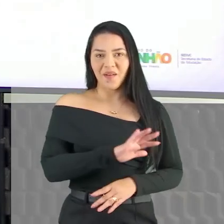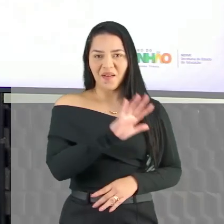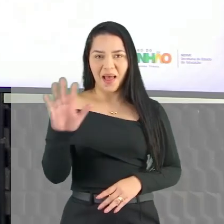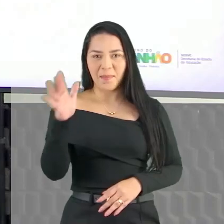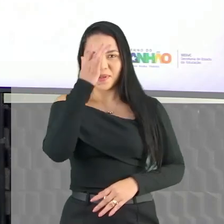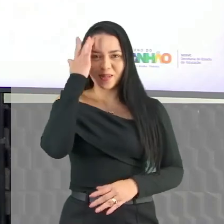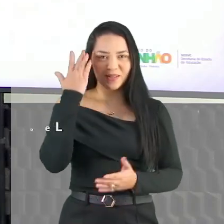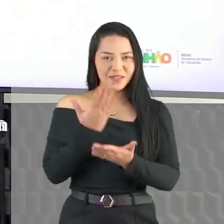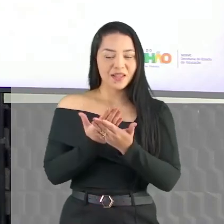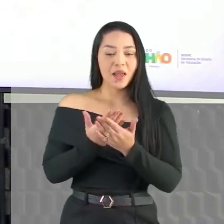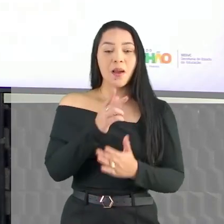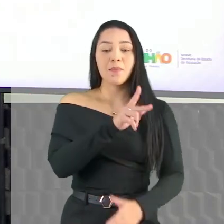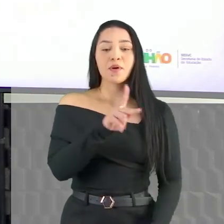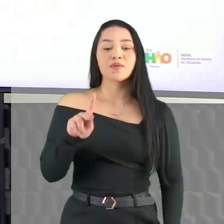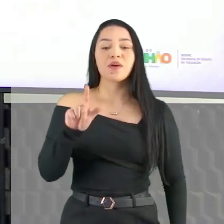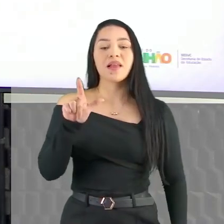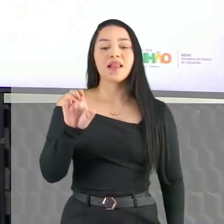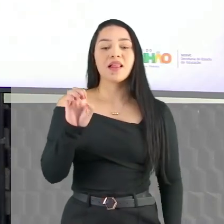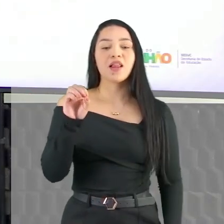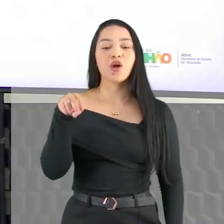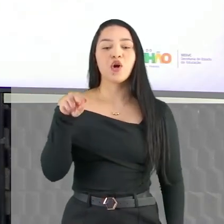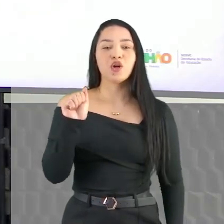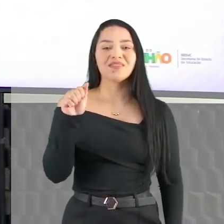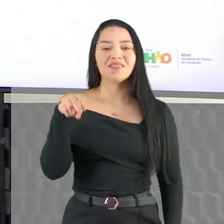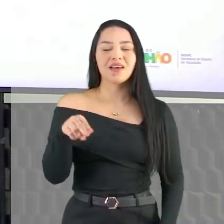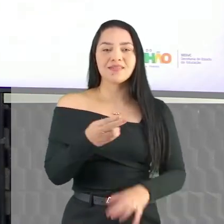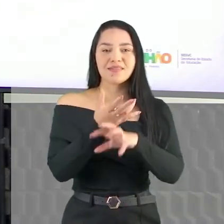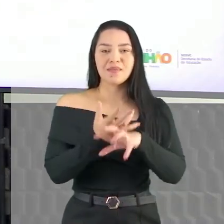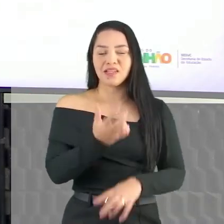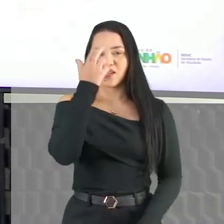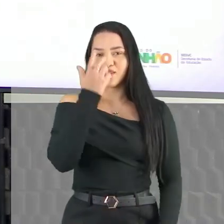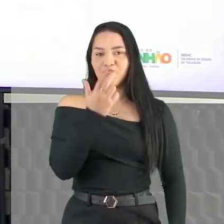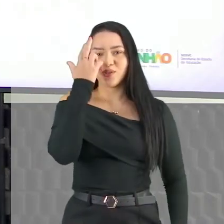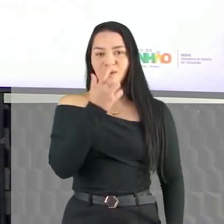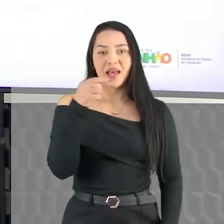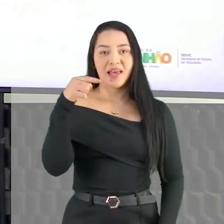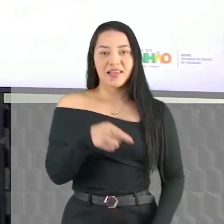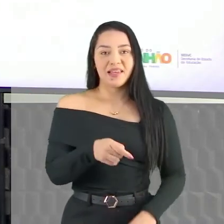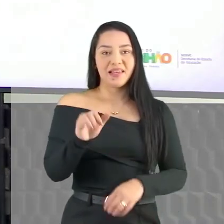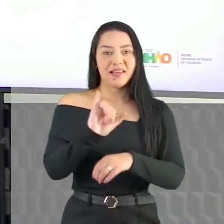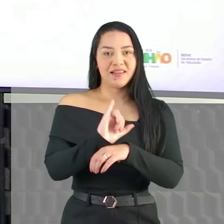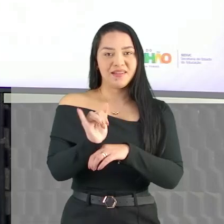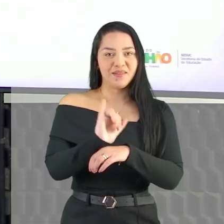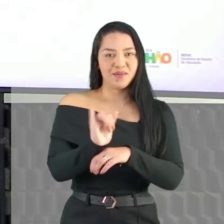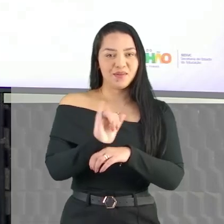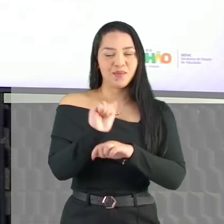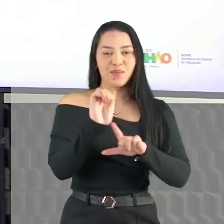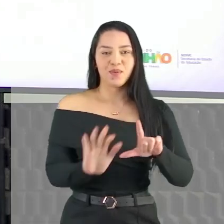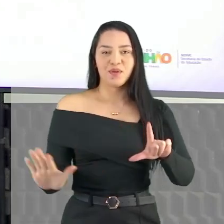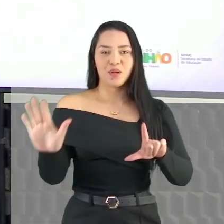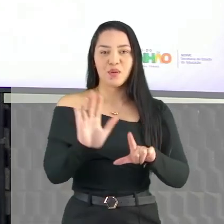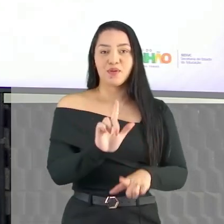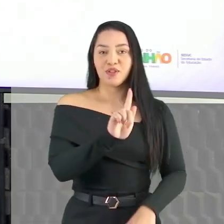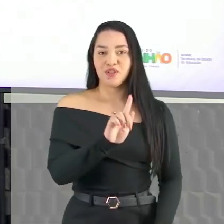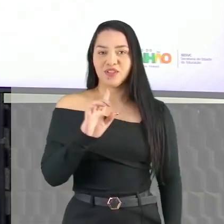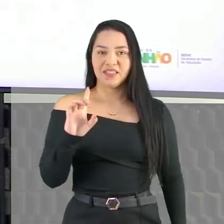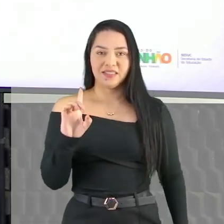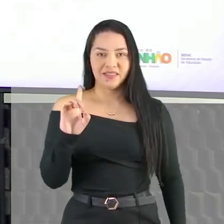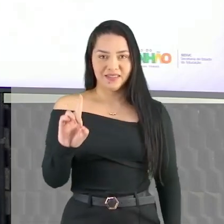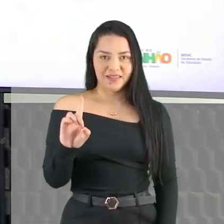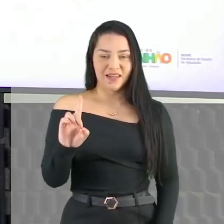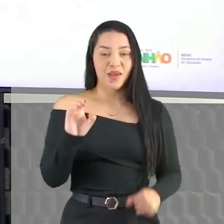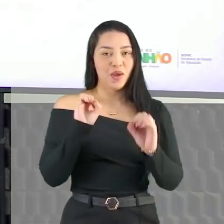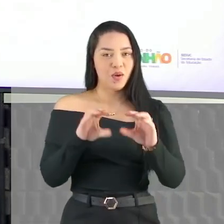Olá, estudante! Professor Leonan Rodrigues de História, aqui no canal da plataforma Gonçalves Dias, com